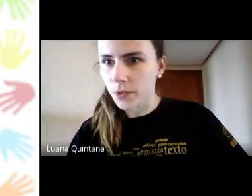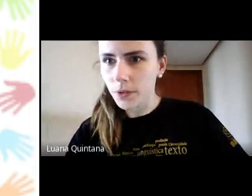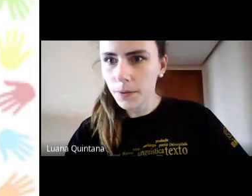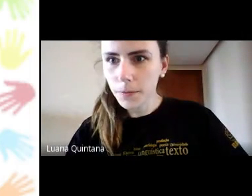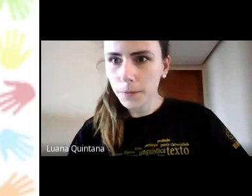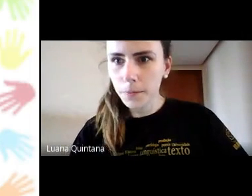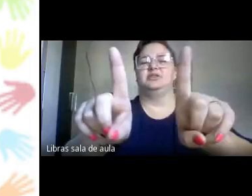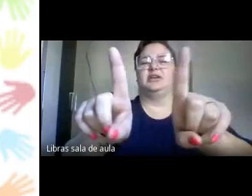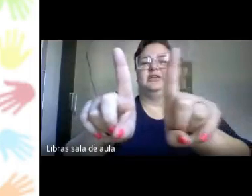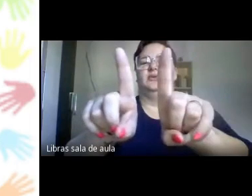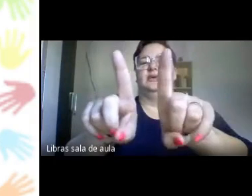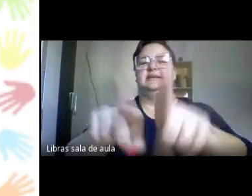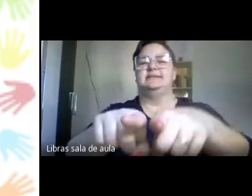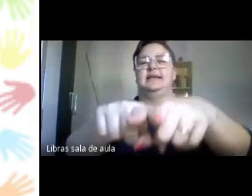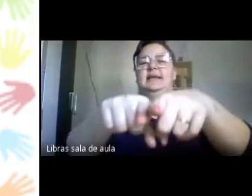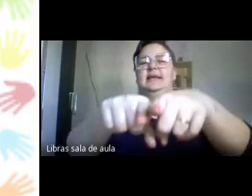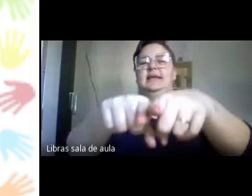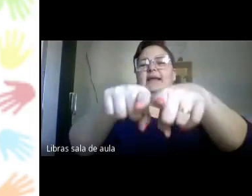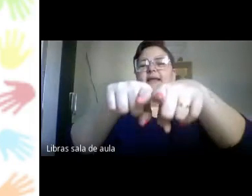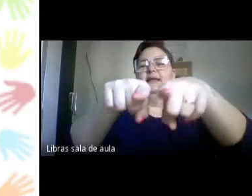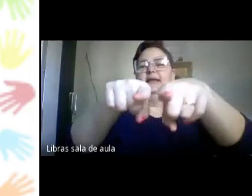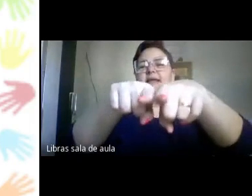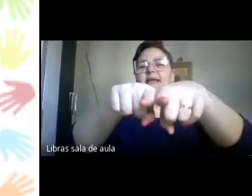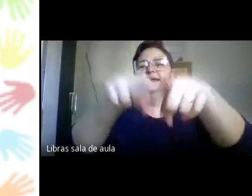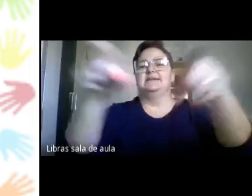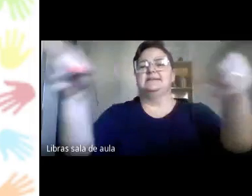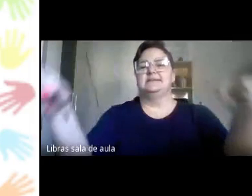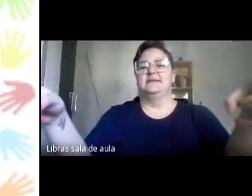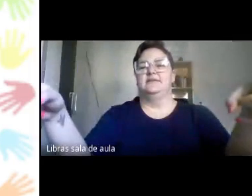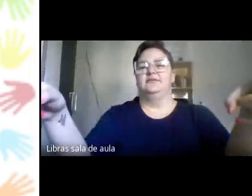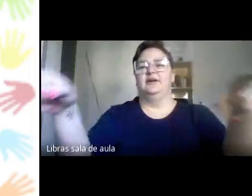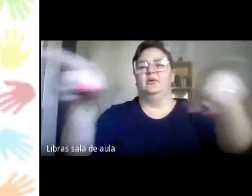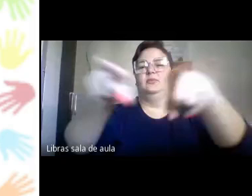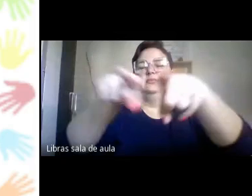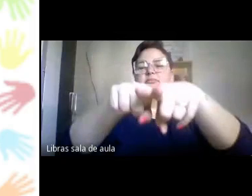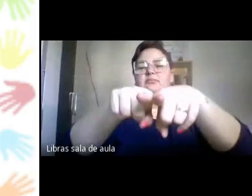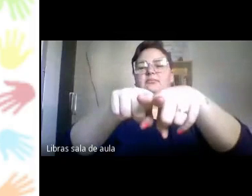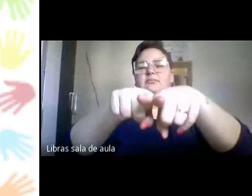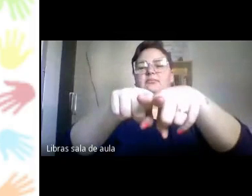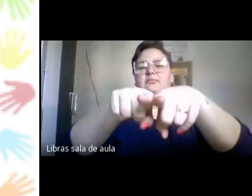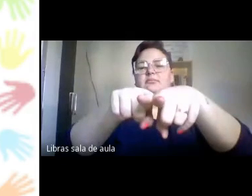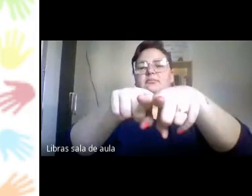Ó, os 2 dedos indicadores, e eles vão